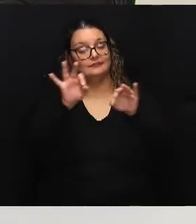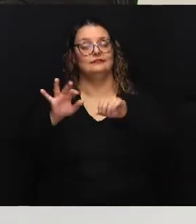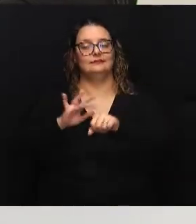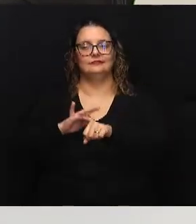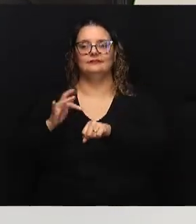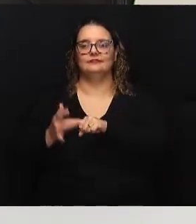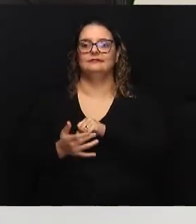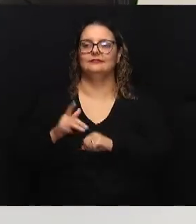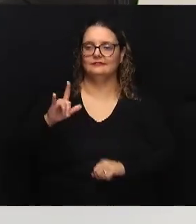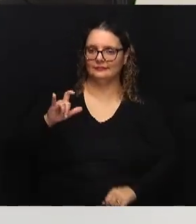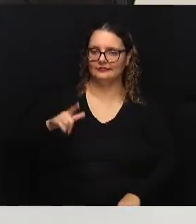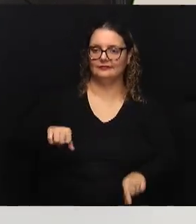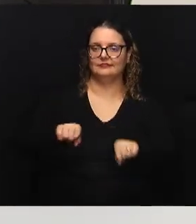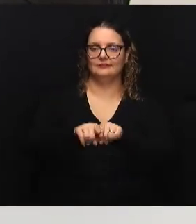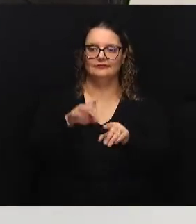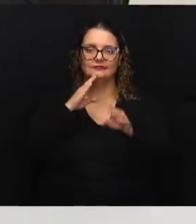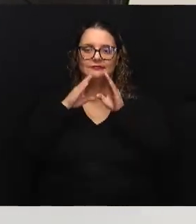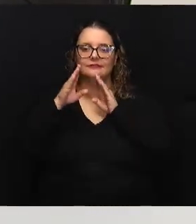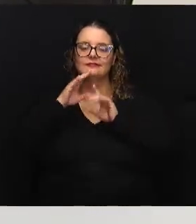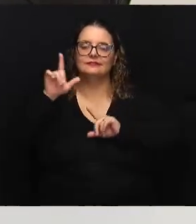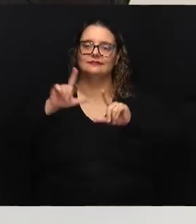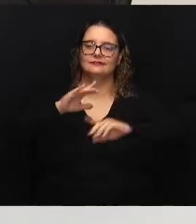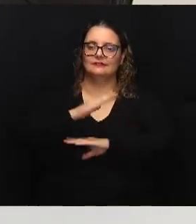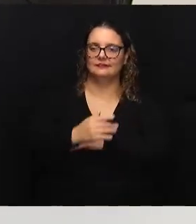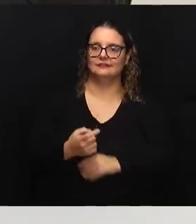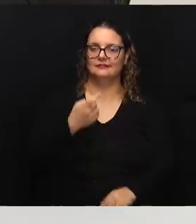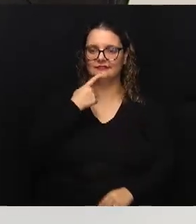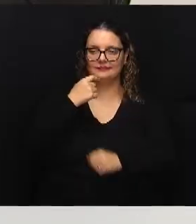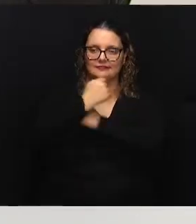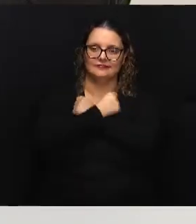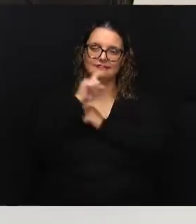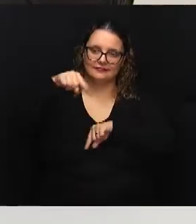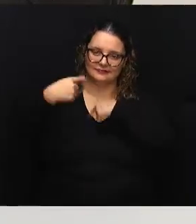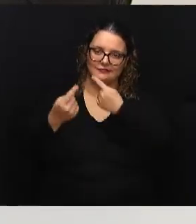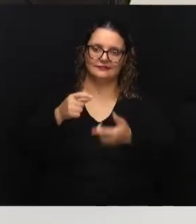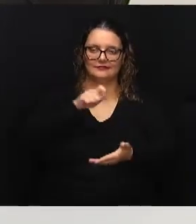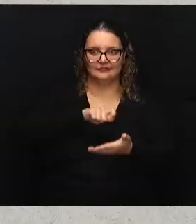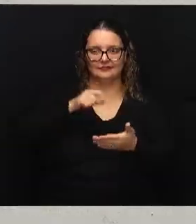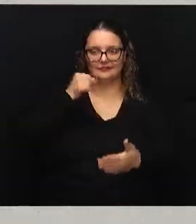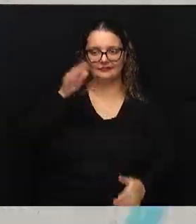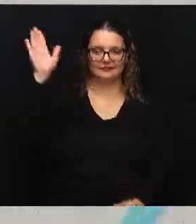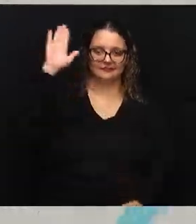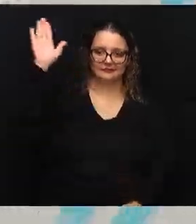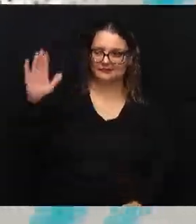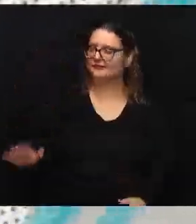no Instagram e no Facebook TV Câmara Campinas. Um abraço e até o próximo Na Ponta do Lápis.